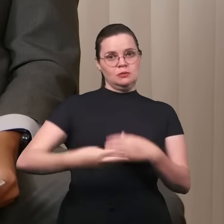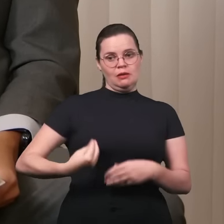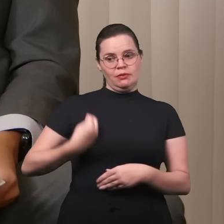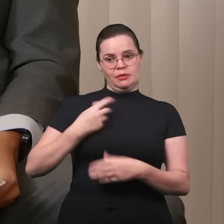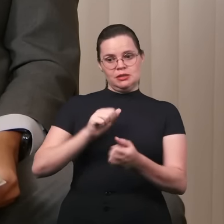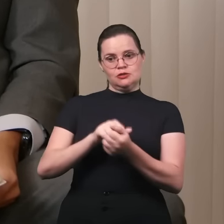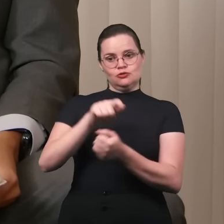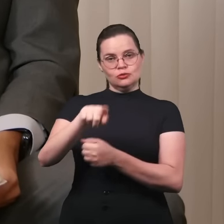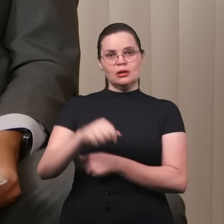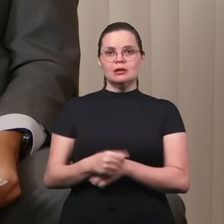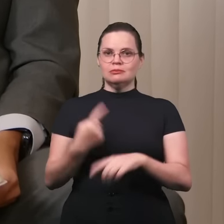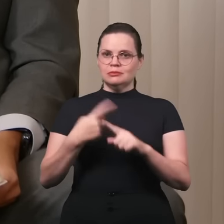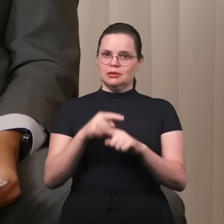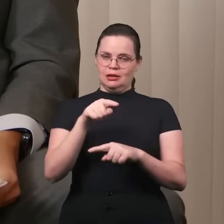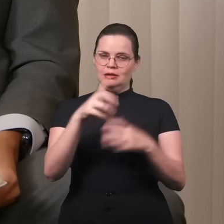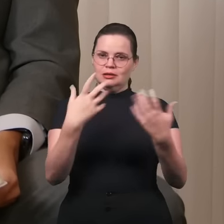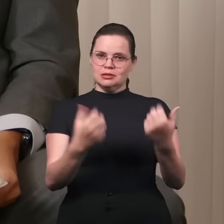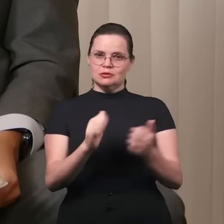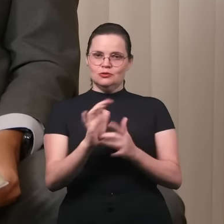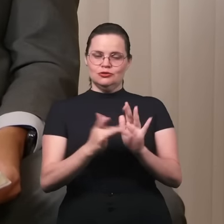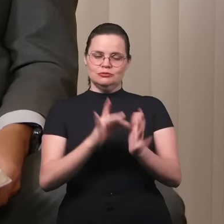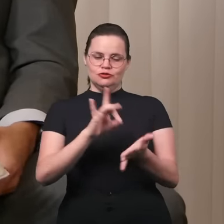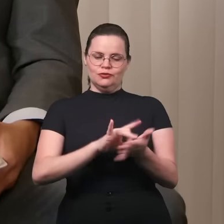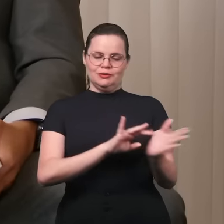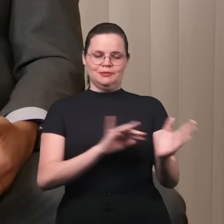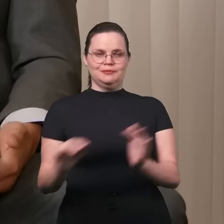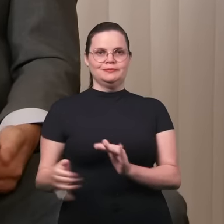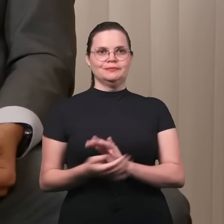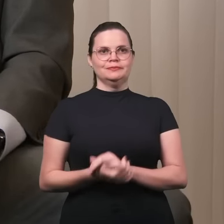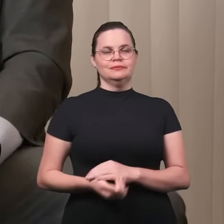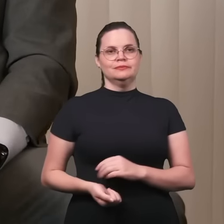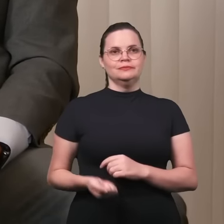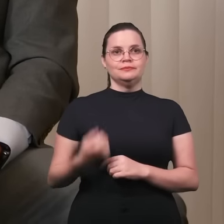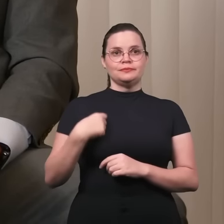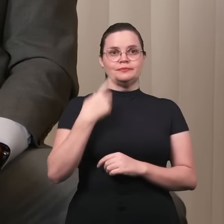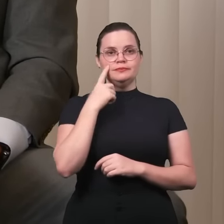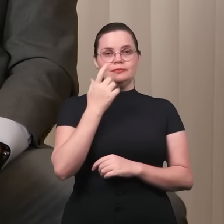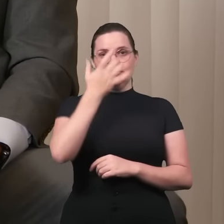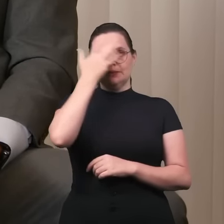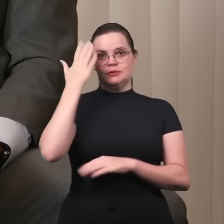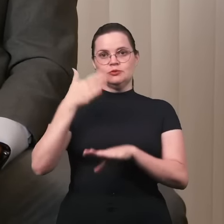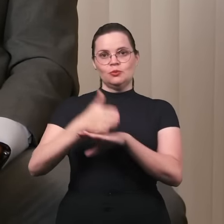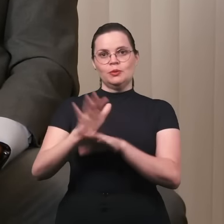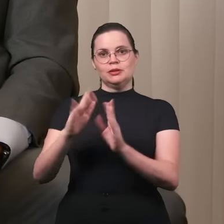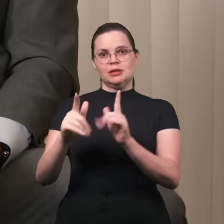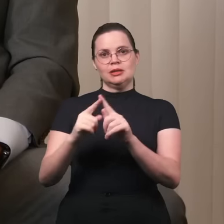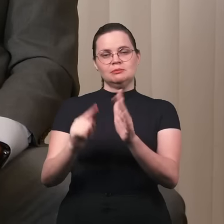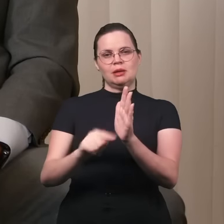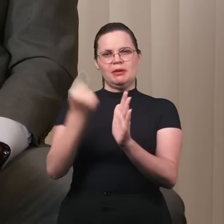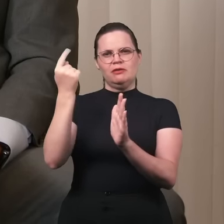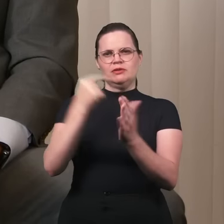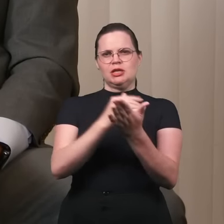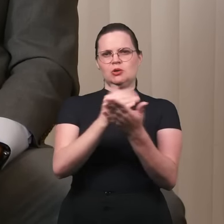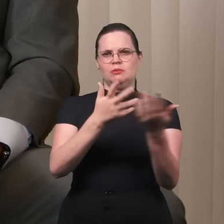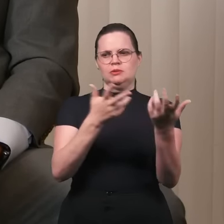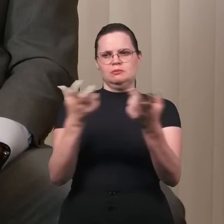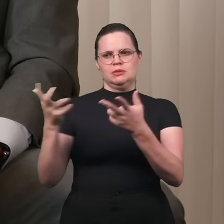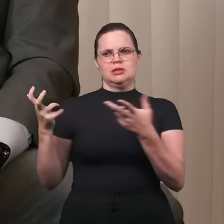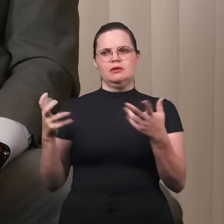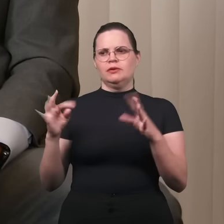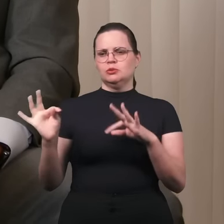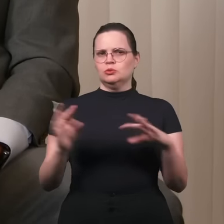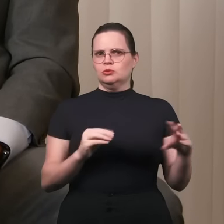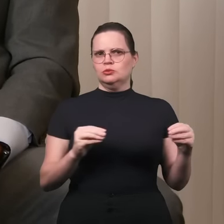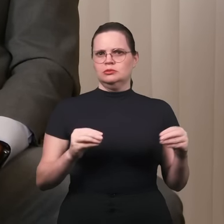conversão. Porque quando o homem ele tem um contato com a obra do Espírito, ele começa a observar justamente isso,